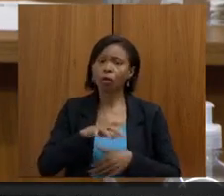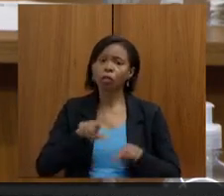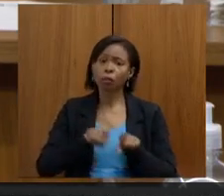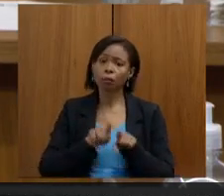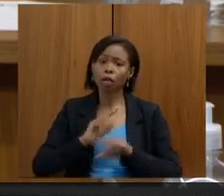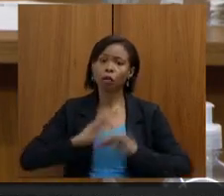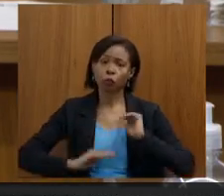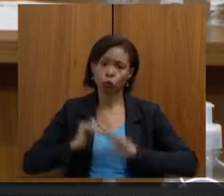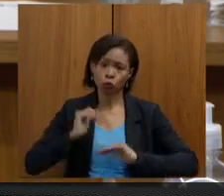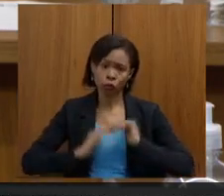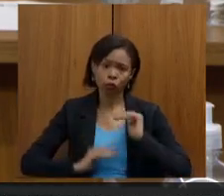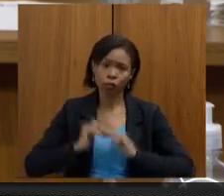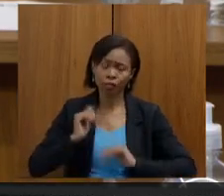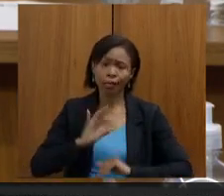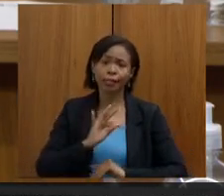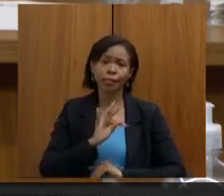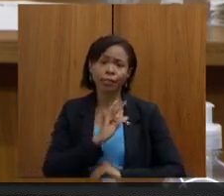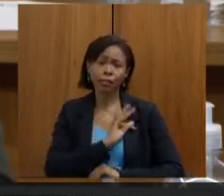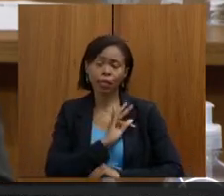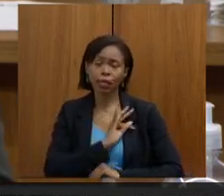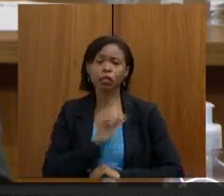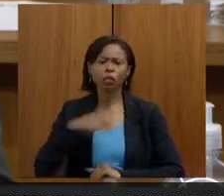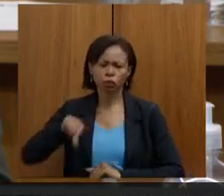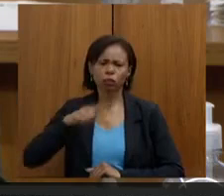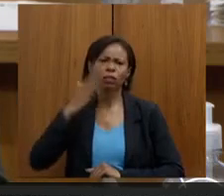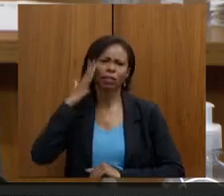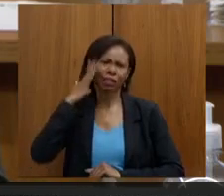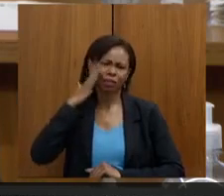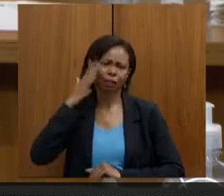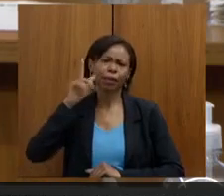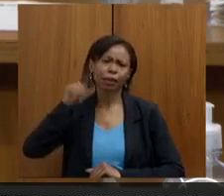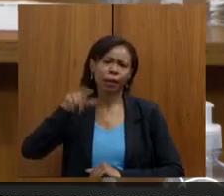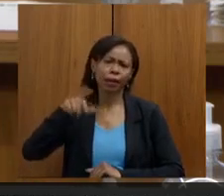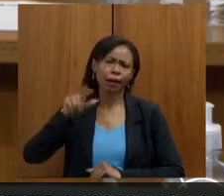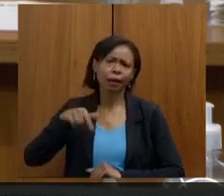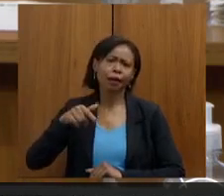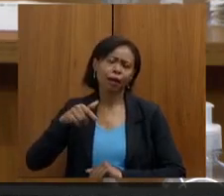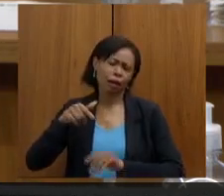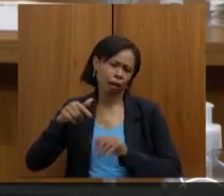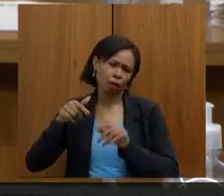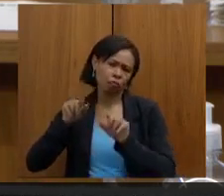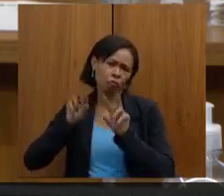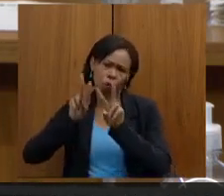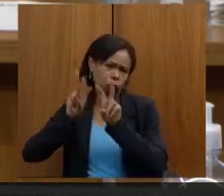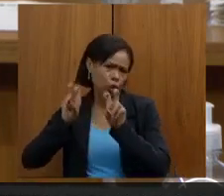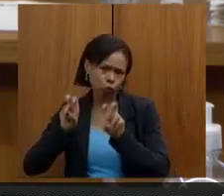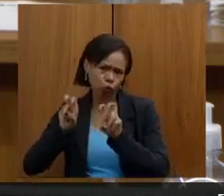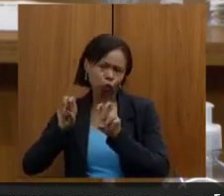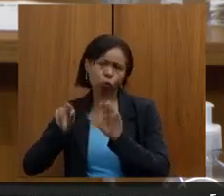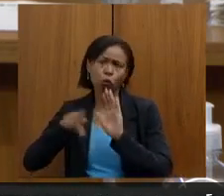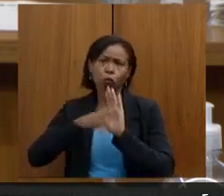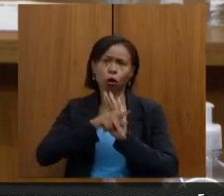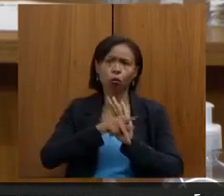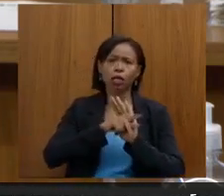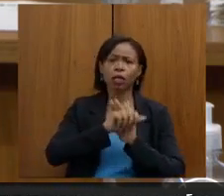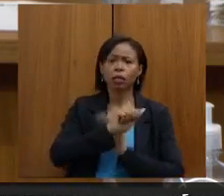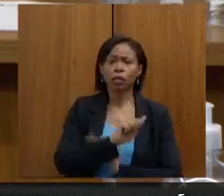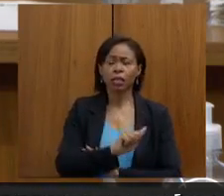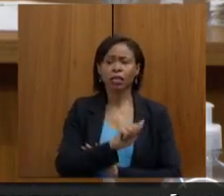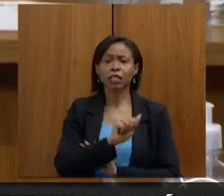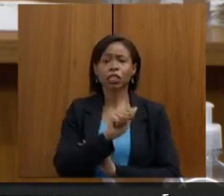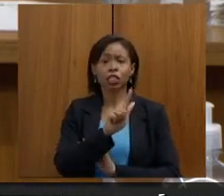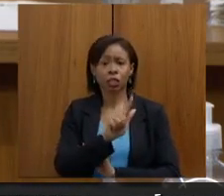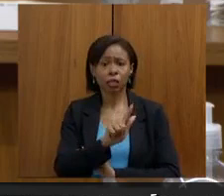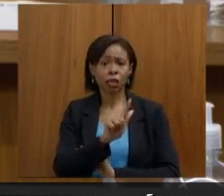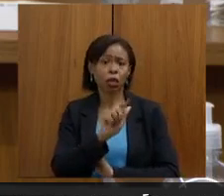entendemos que nesse momento é uma matéria que está a cargo da advocacia-geral do estado da secretaria de planejamento